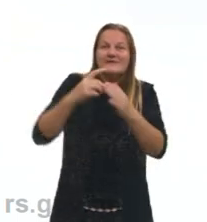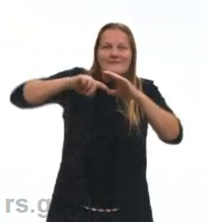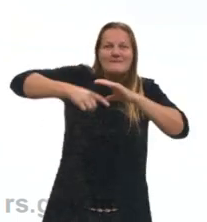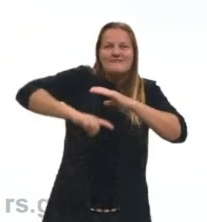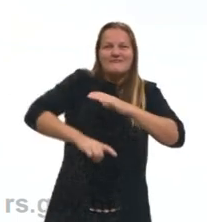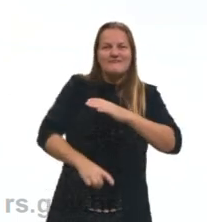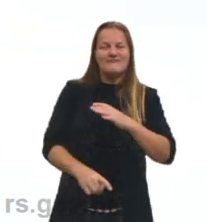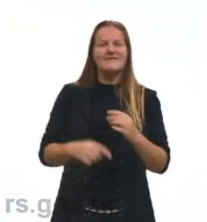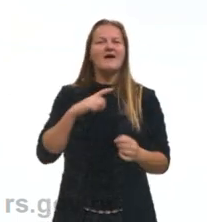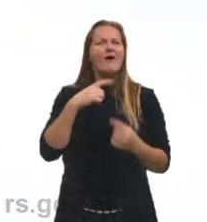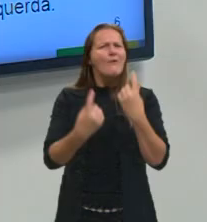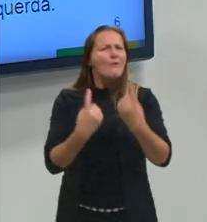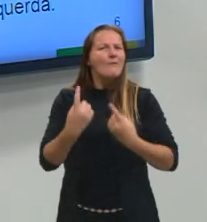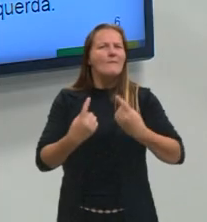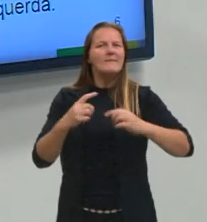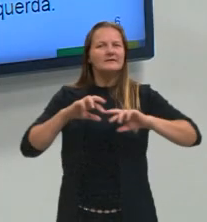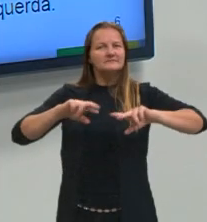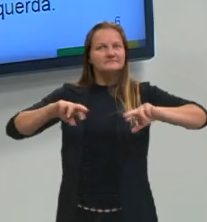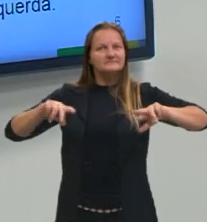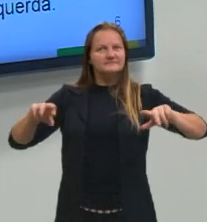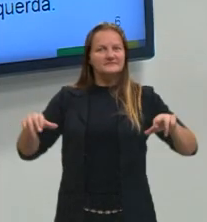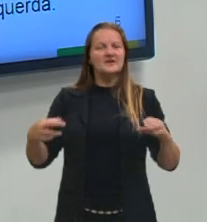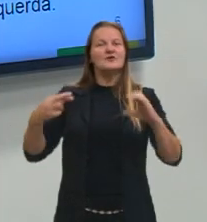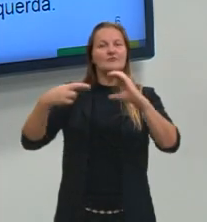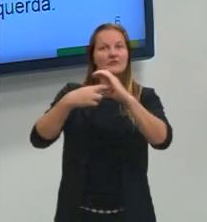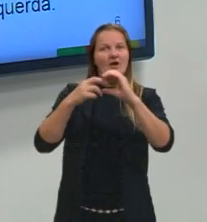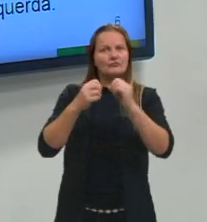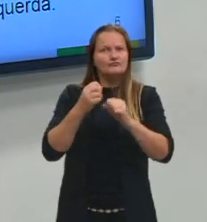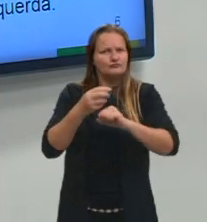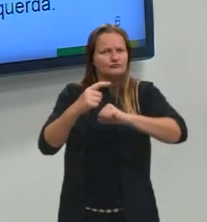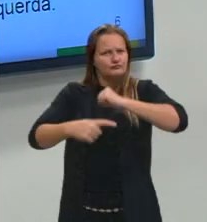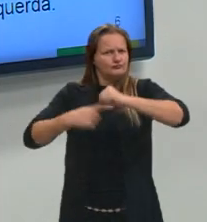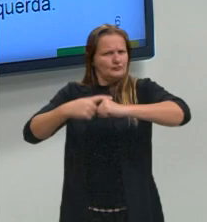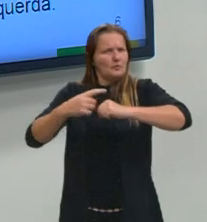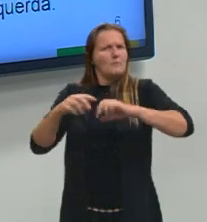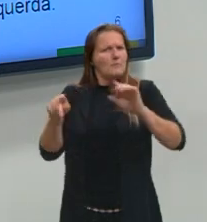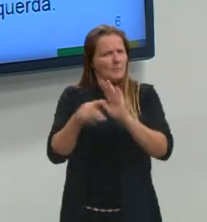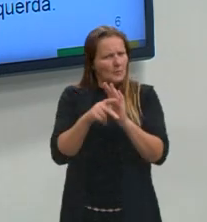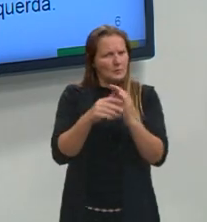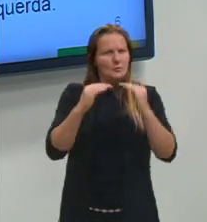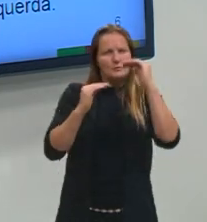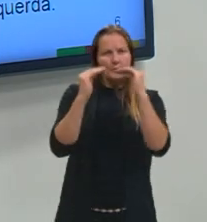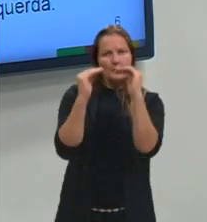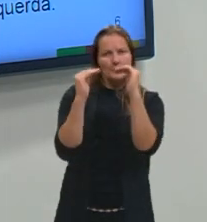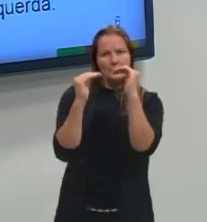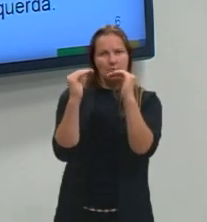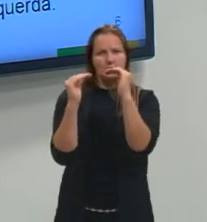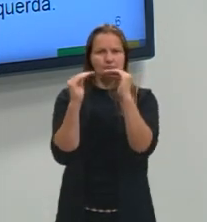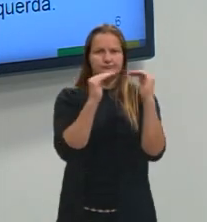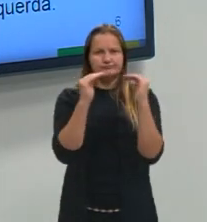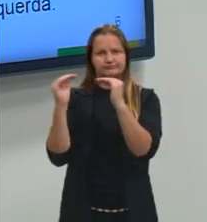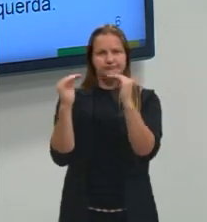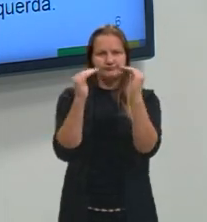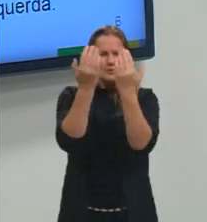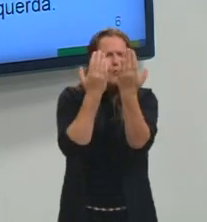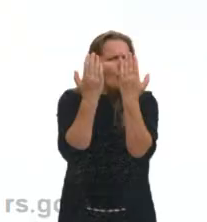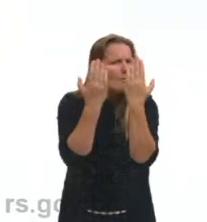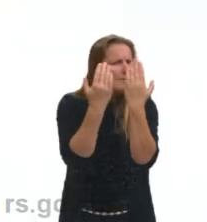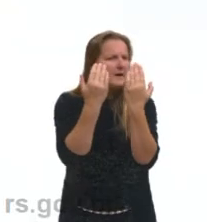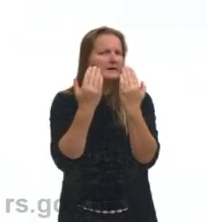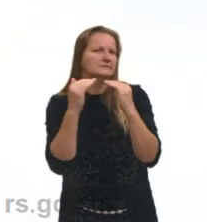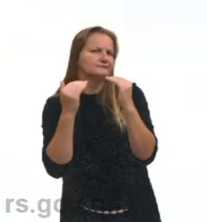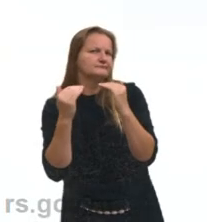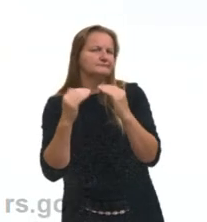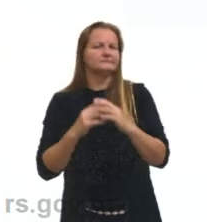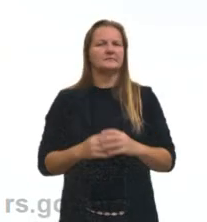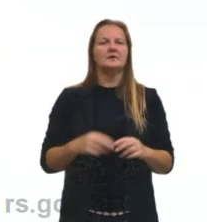que várias Deus é se baseia no raio atômico né Elas são proporcionais ao raio atômico A gente acaba comparando sempre com o reta